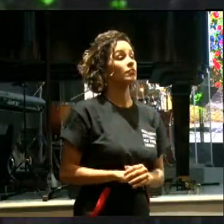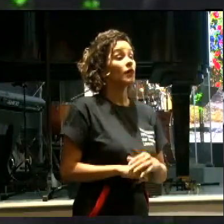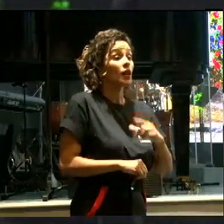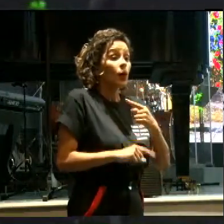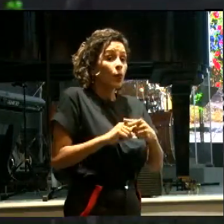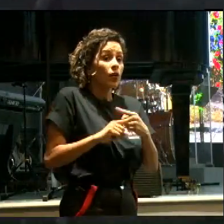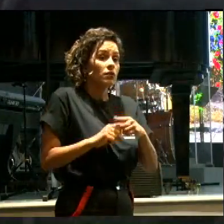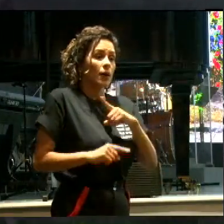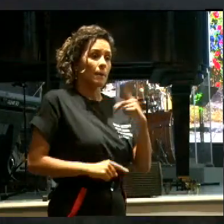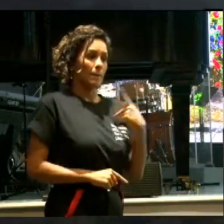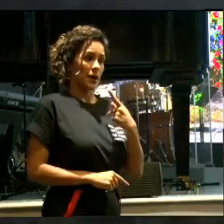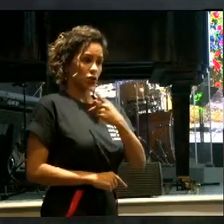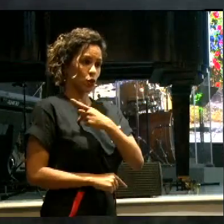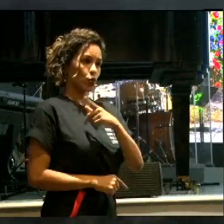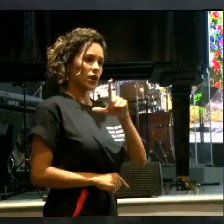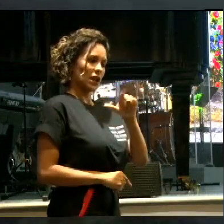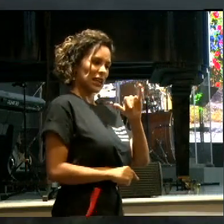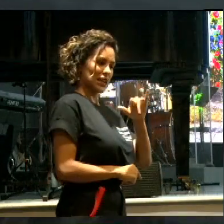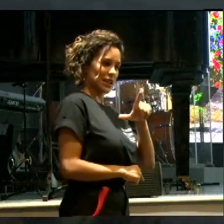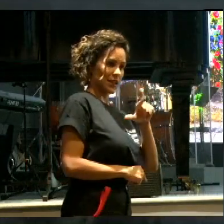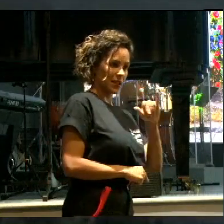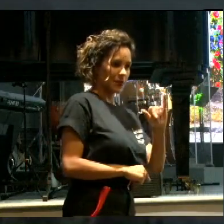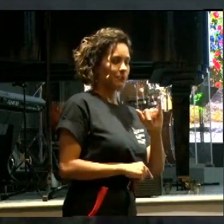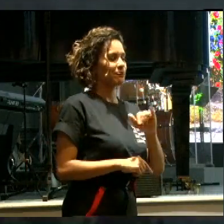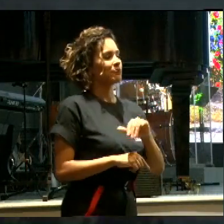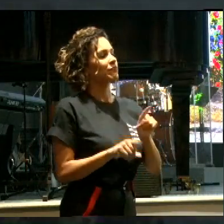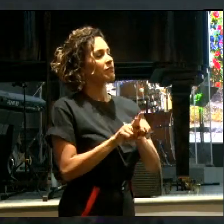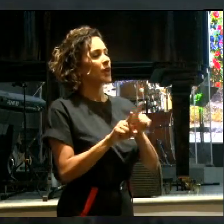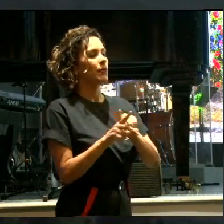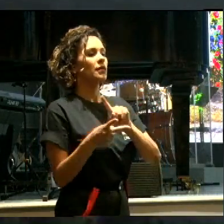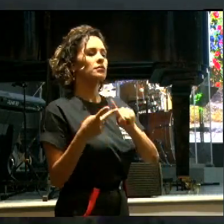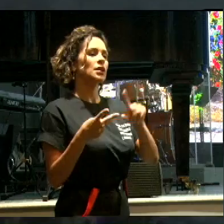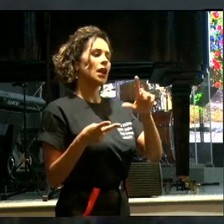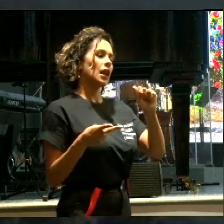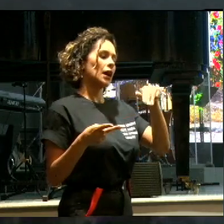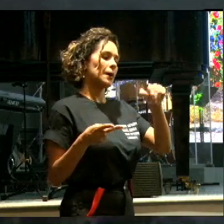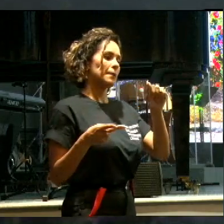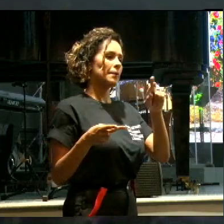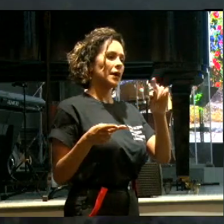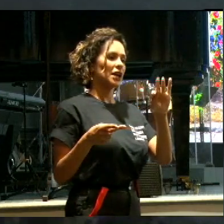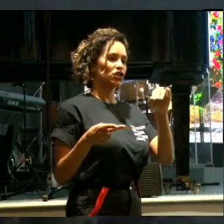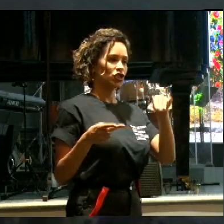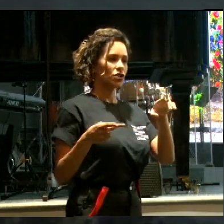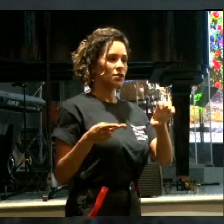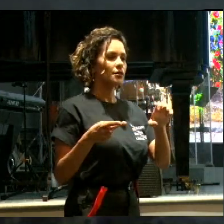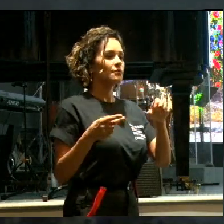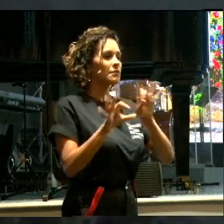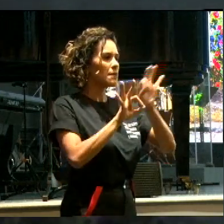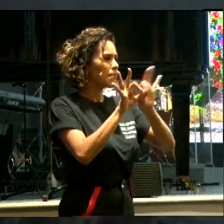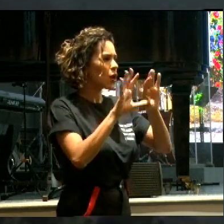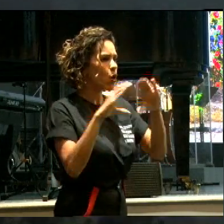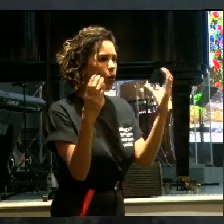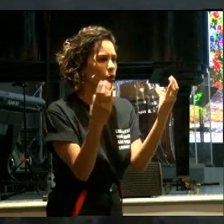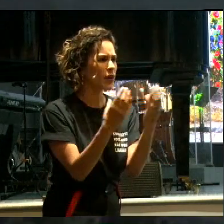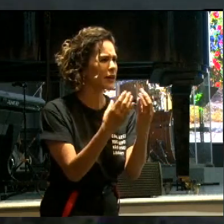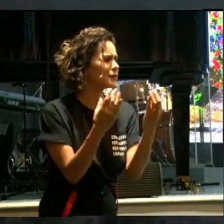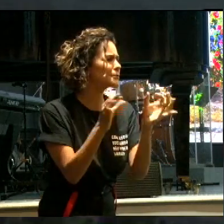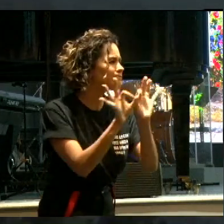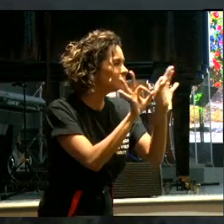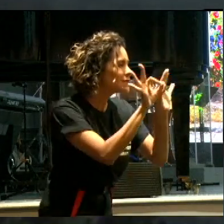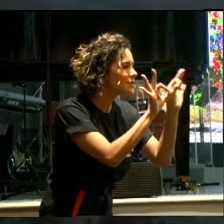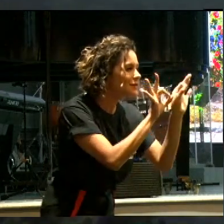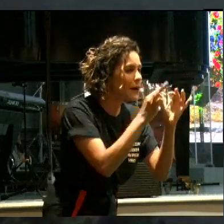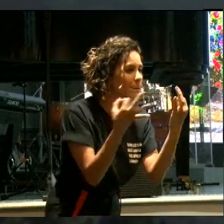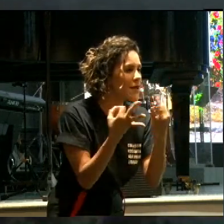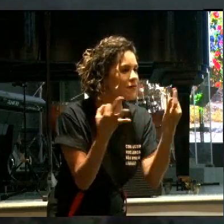pastor Lamartine e toda a equipe deles, eles podem fazer isso, proporcionar esse ambiente para vocês. Ele